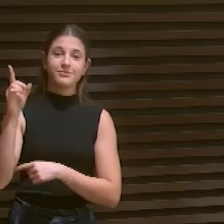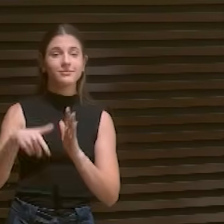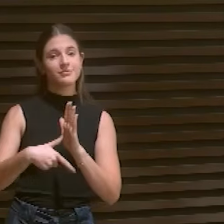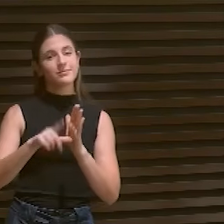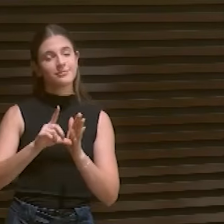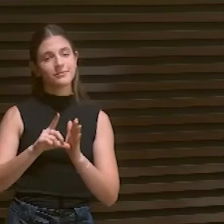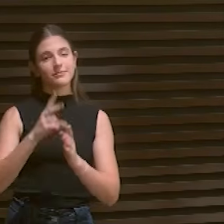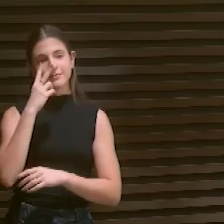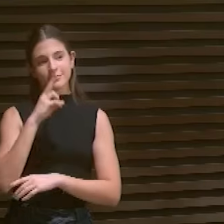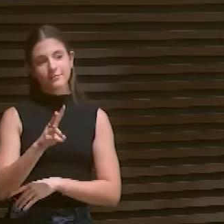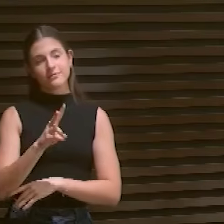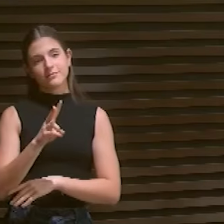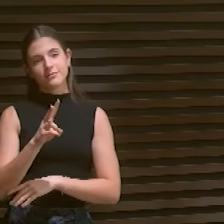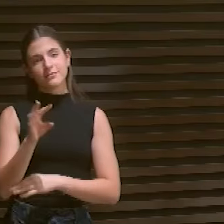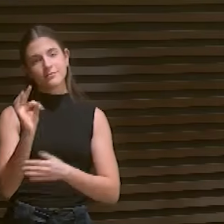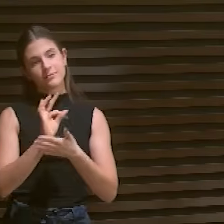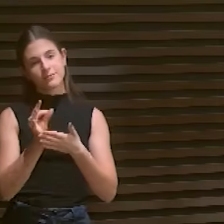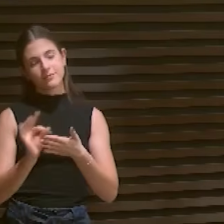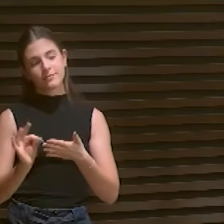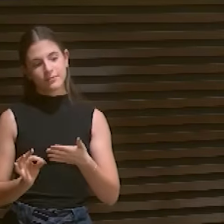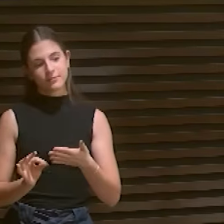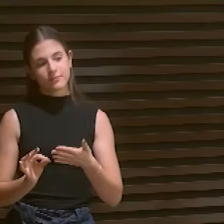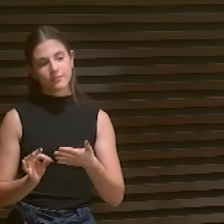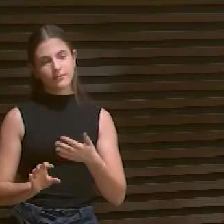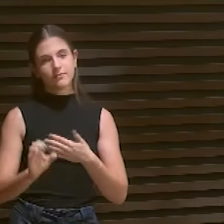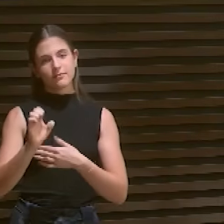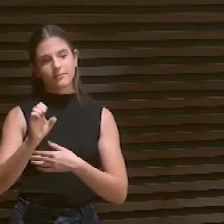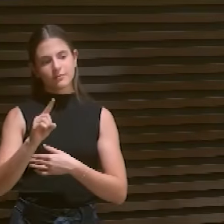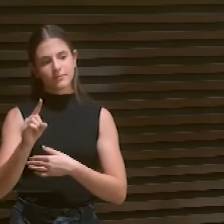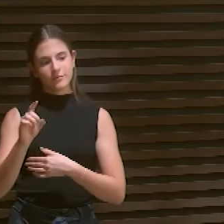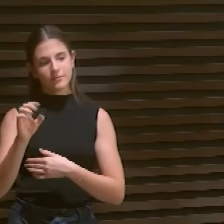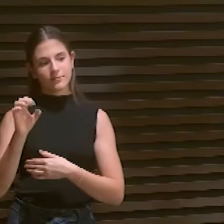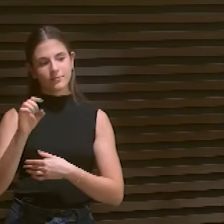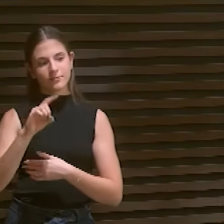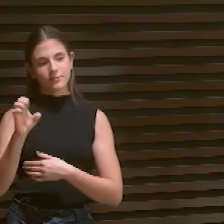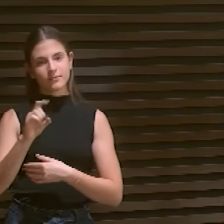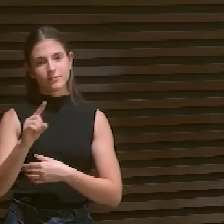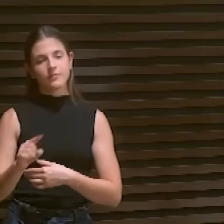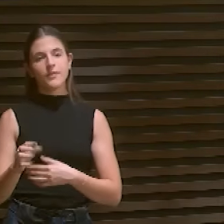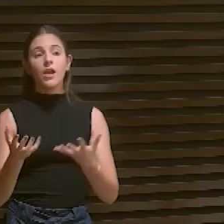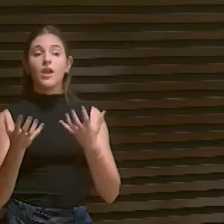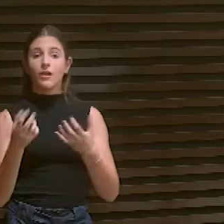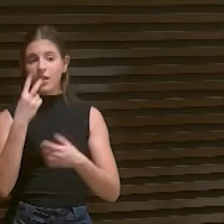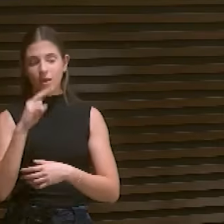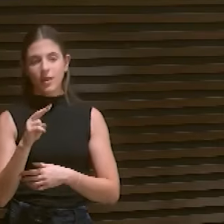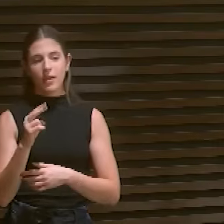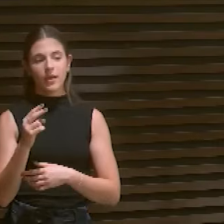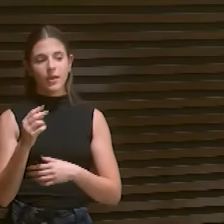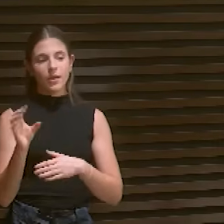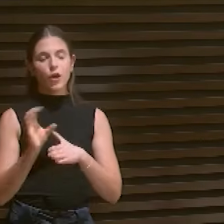Antes de ler a passagem que é de Ezequiel, eu quero ler 1 Coríntios 2,14